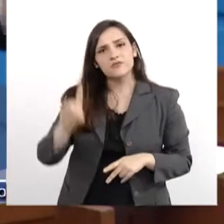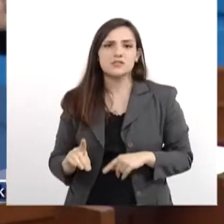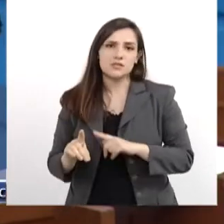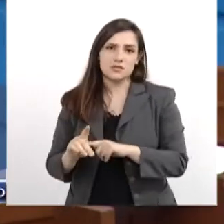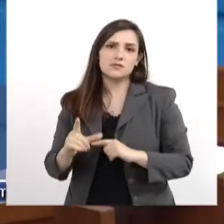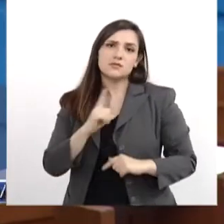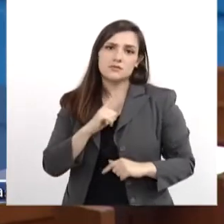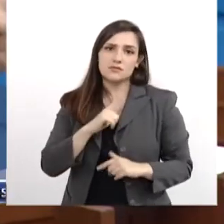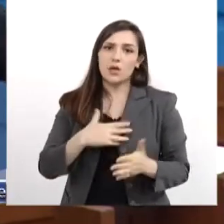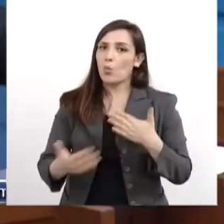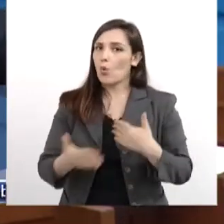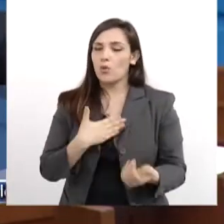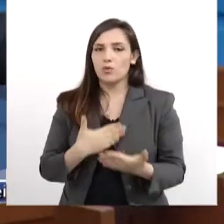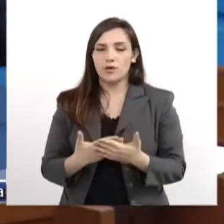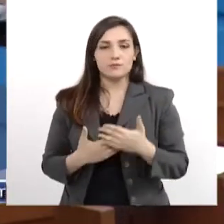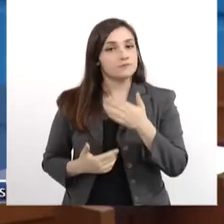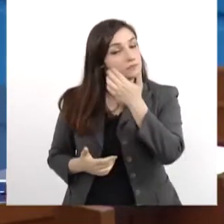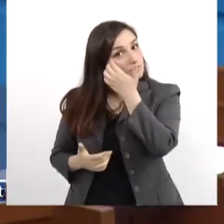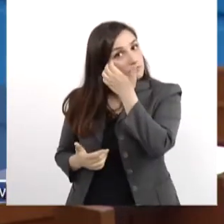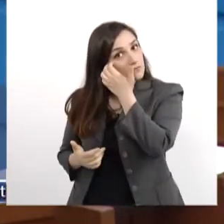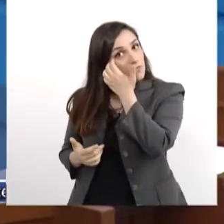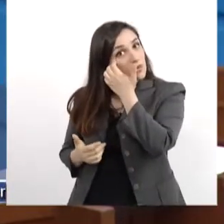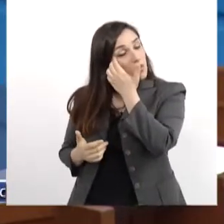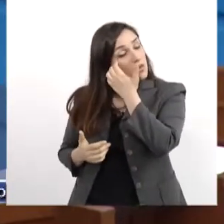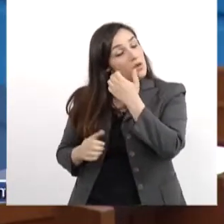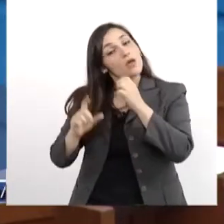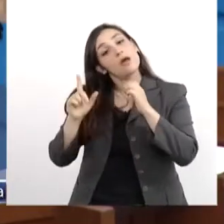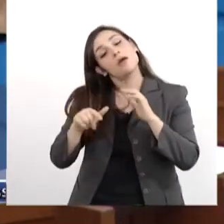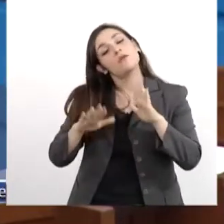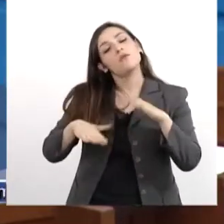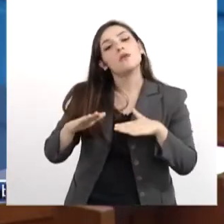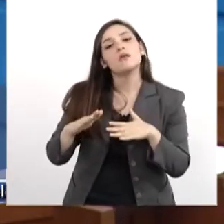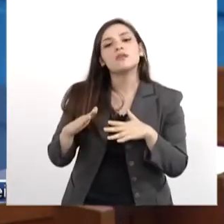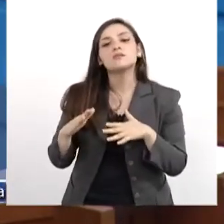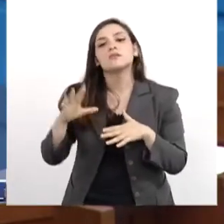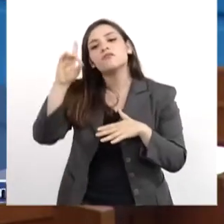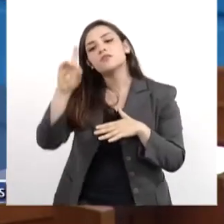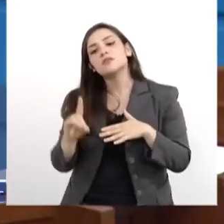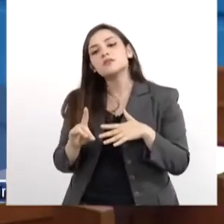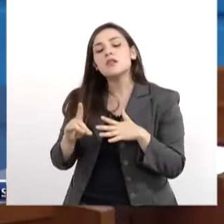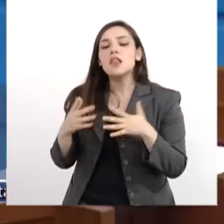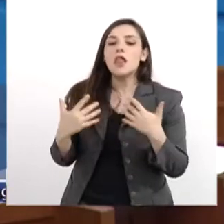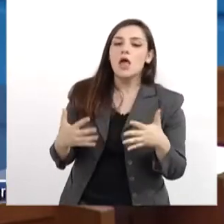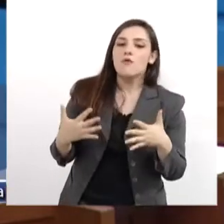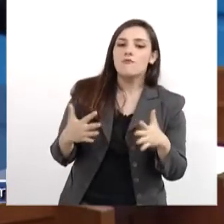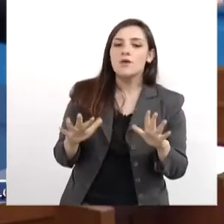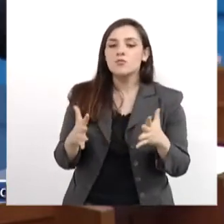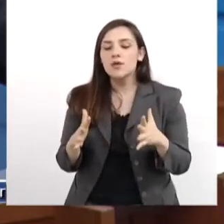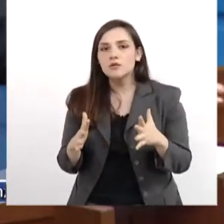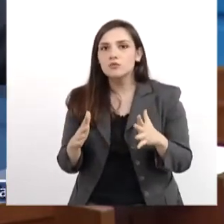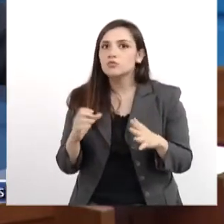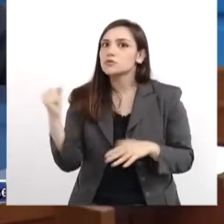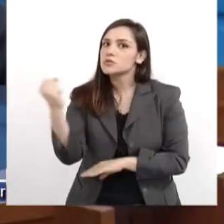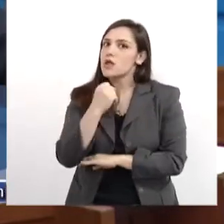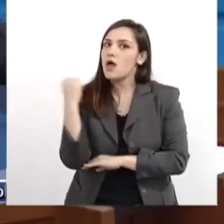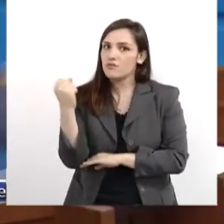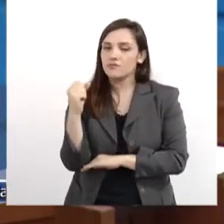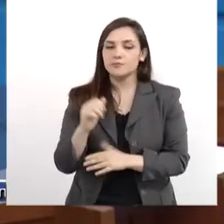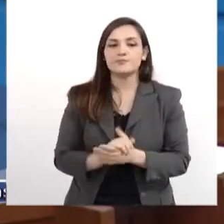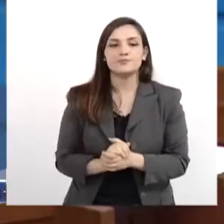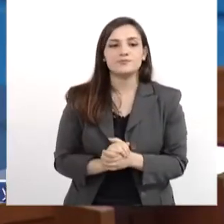tem algum tipo de deficiência, seja uma deficiência leve, moderada ou grave. E